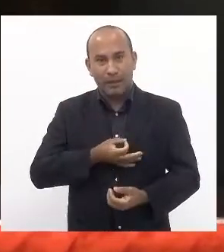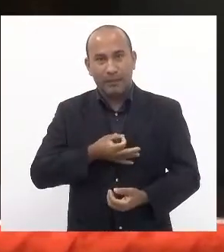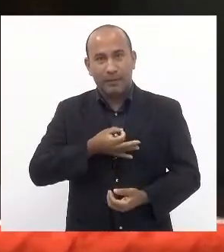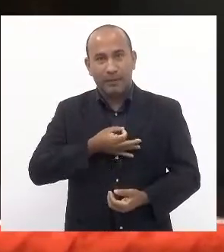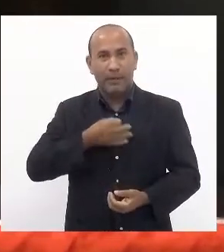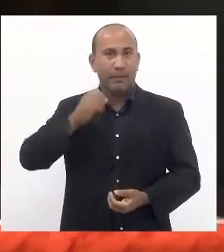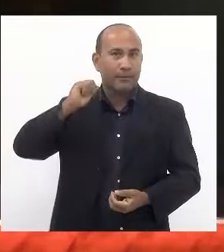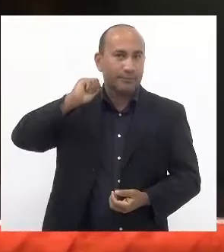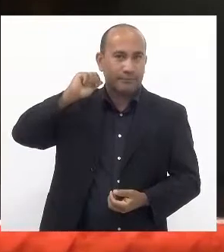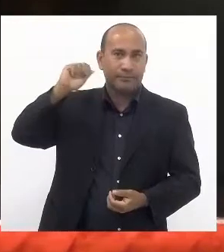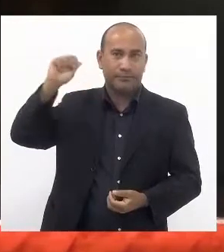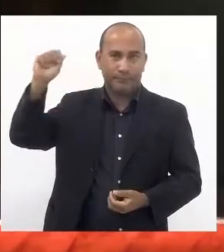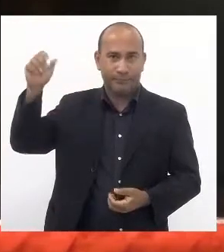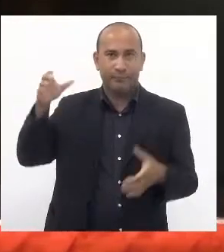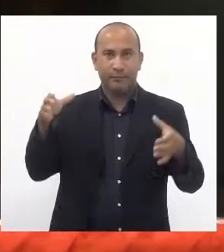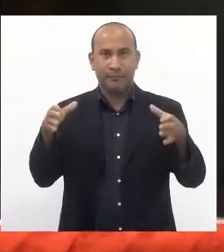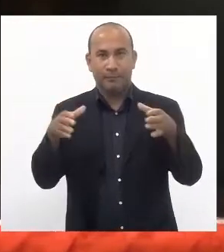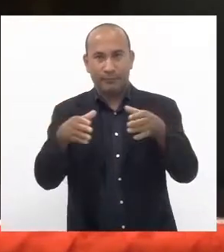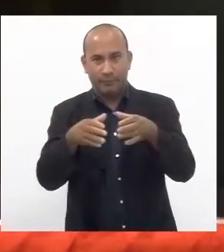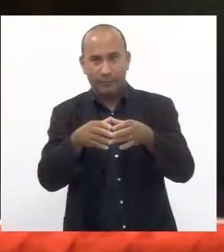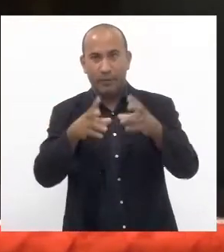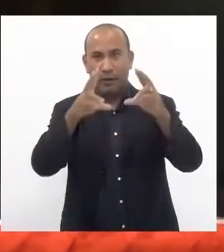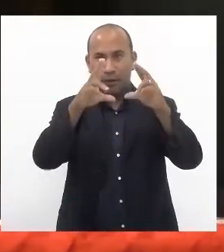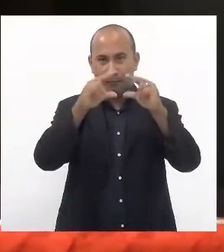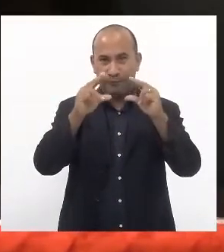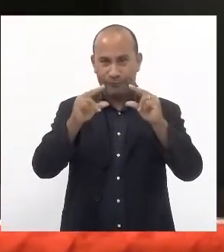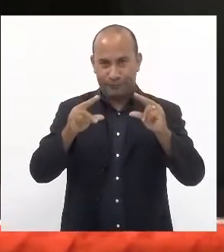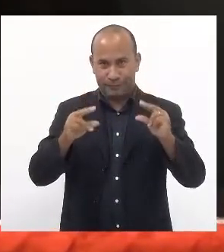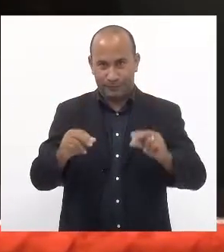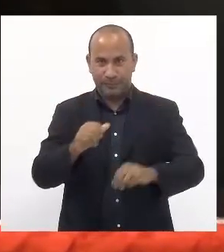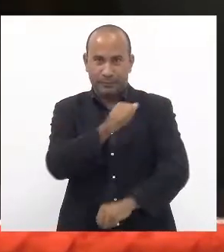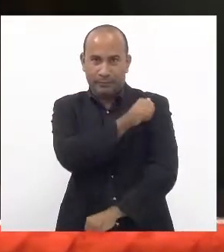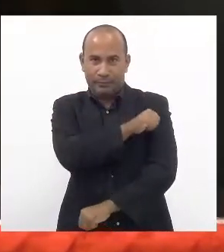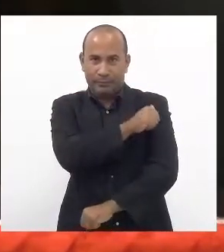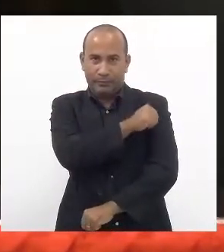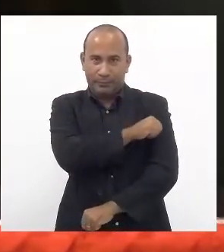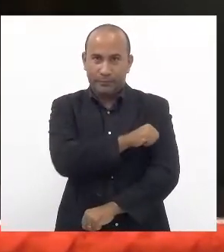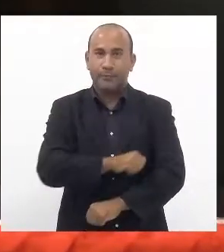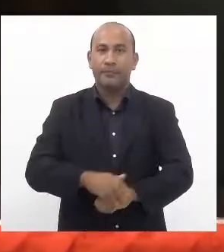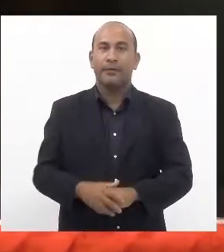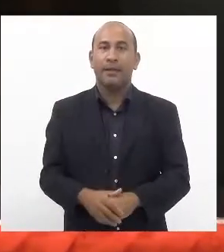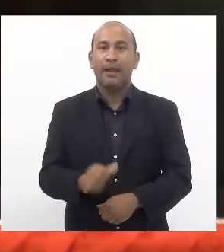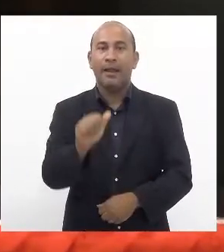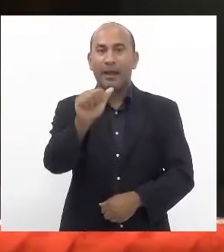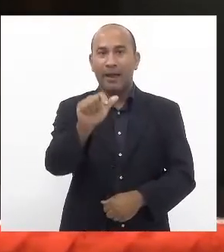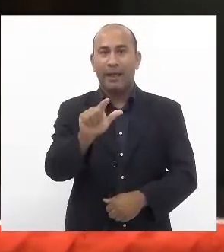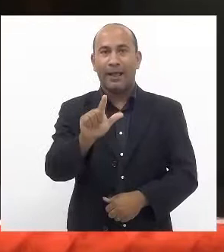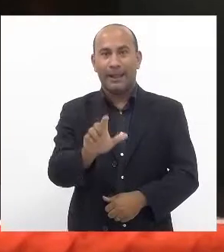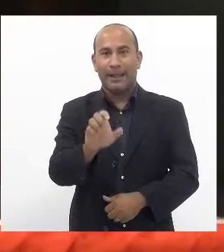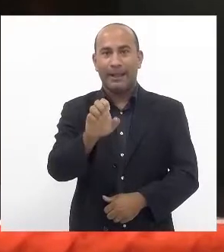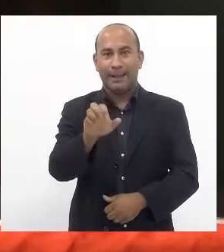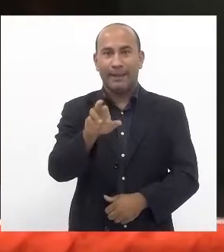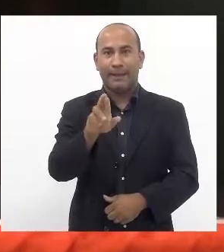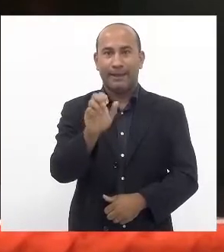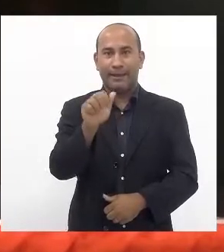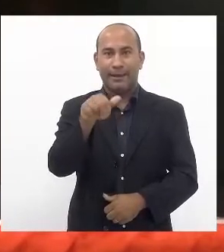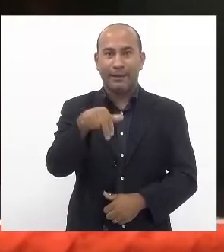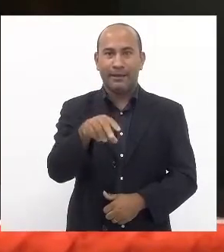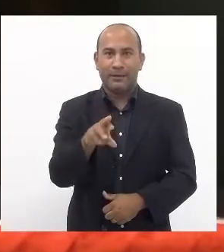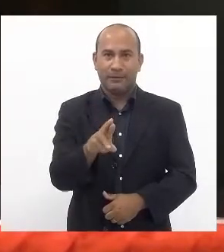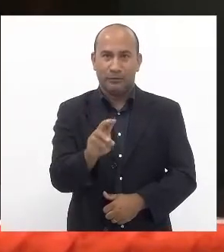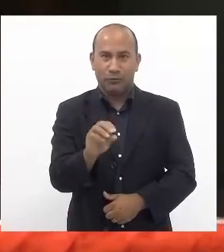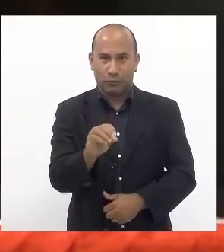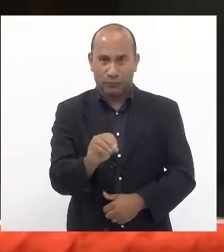ao cônsul-geral do Líbano do Rio de Janeiro, Dr. Alejandro Bitar. Solicito